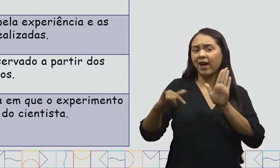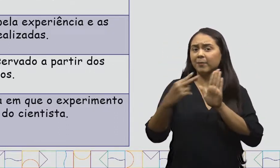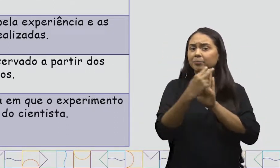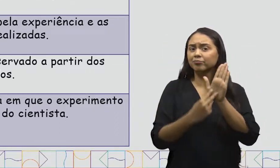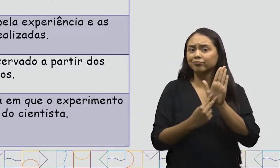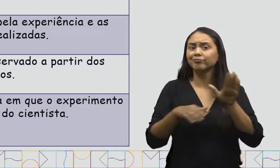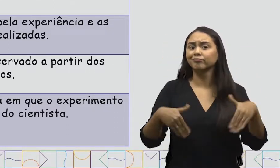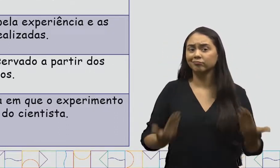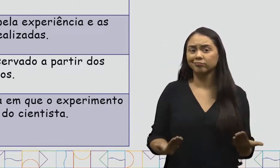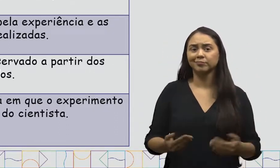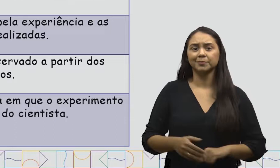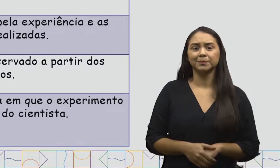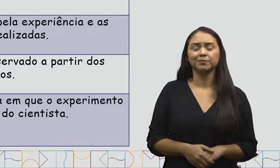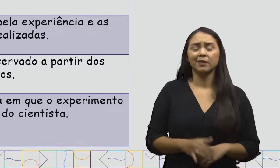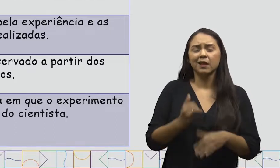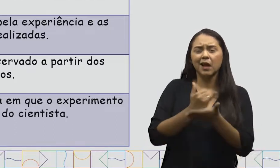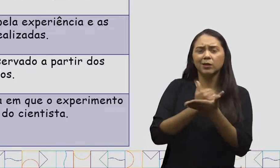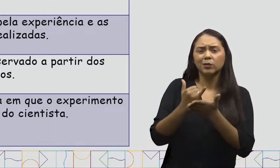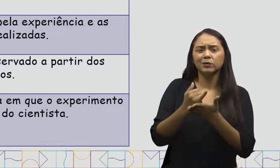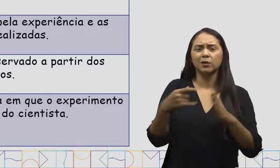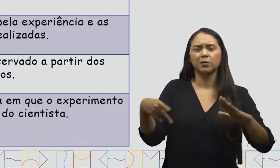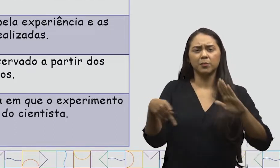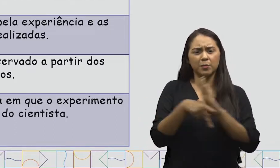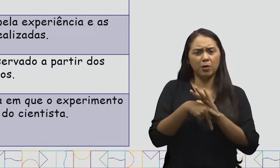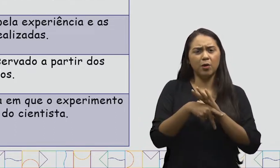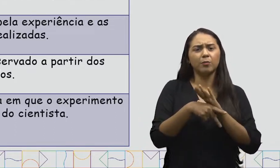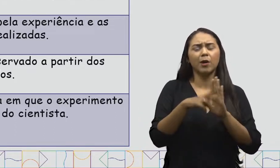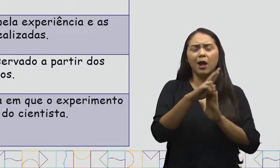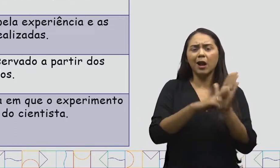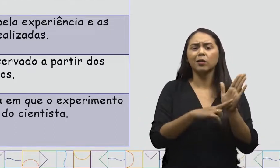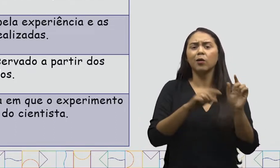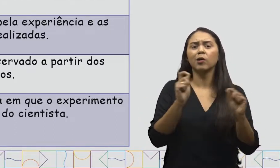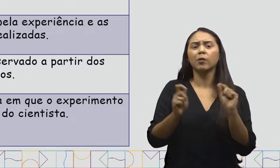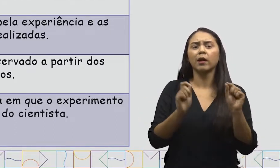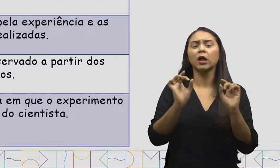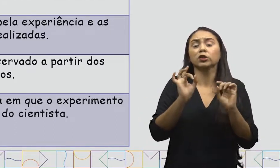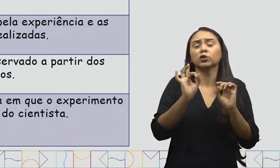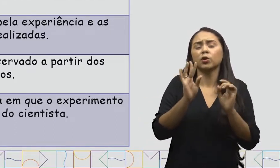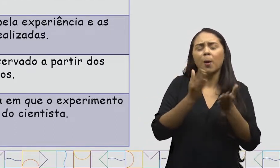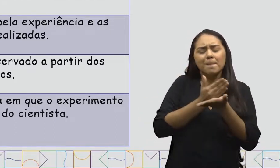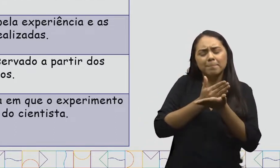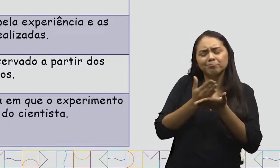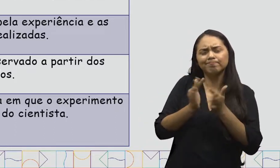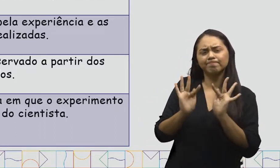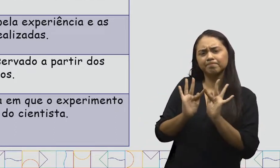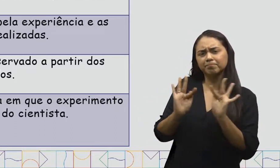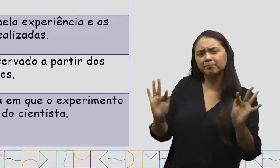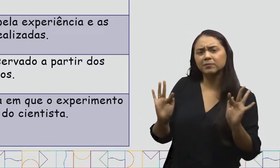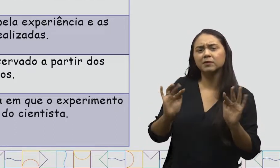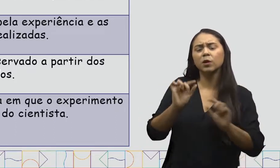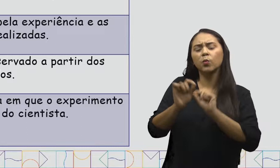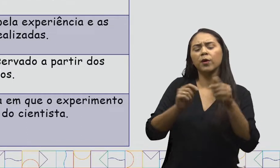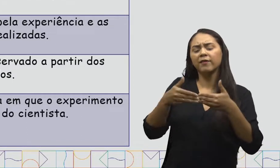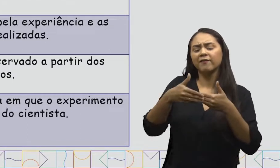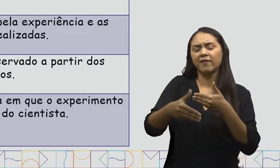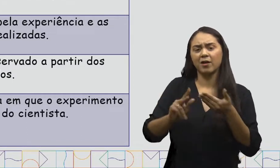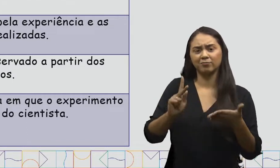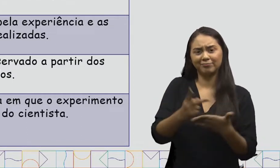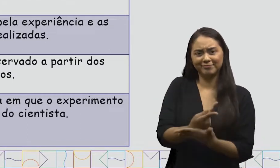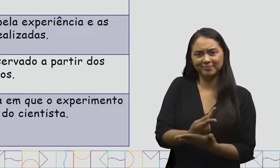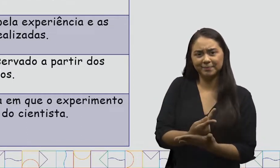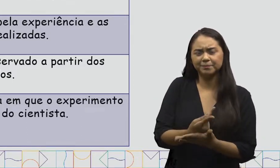A introdução de um relatório de experimento científico apenas apresenta, introduz a experiência que será